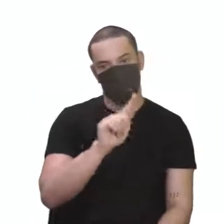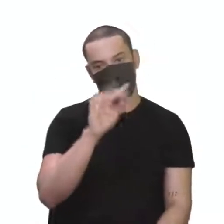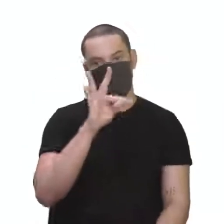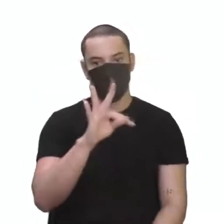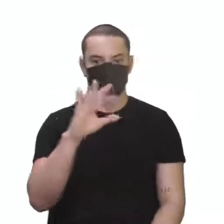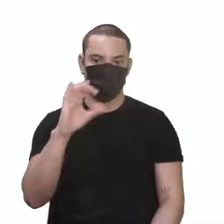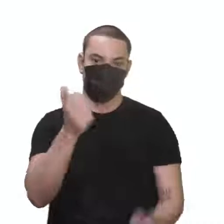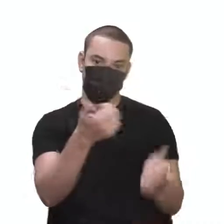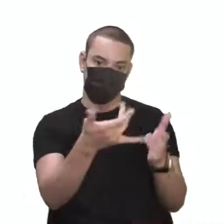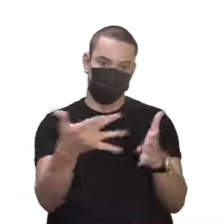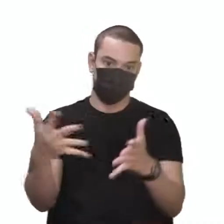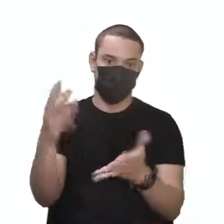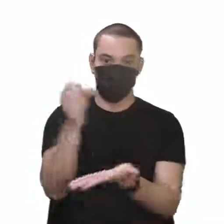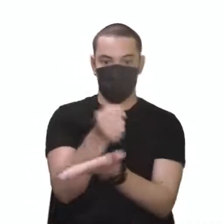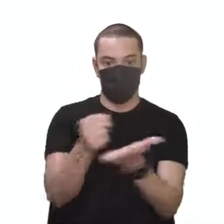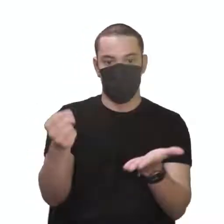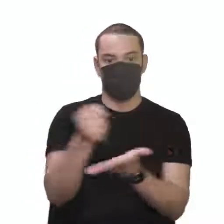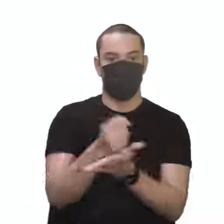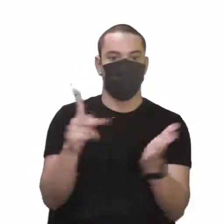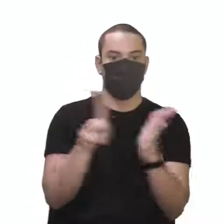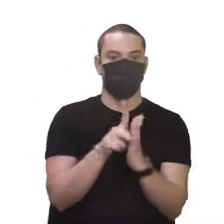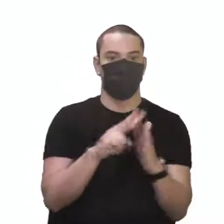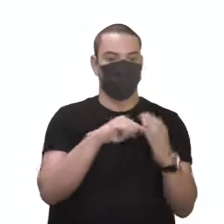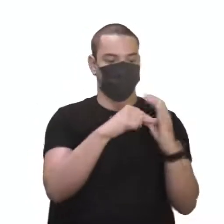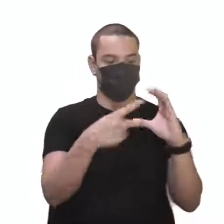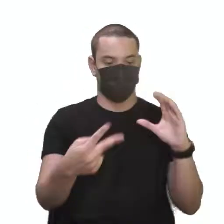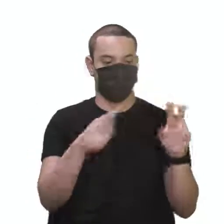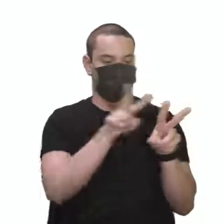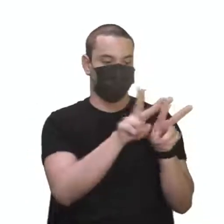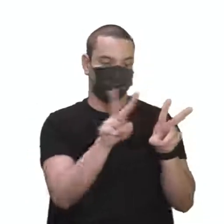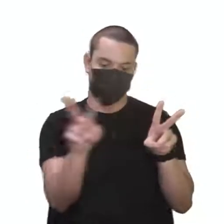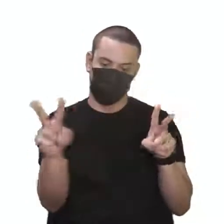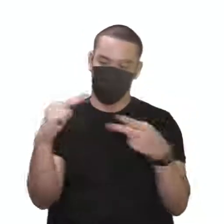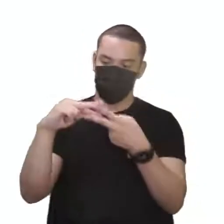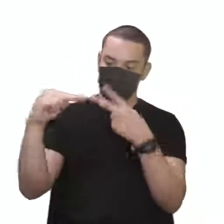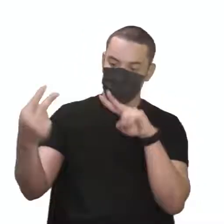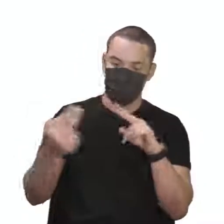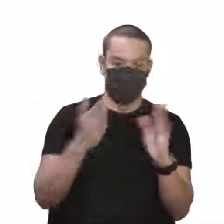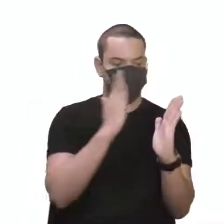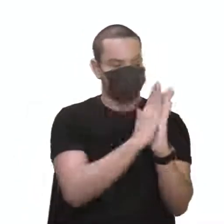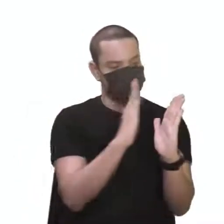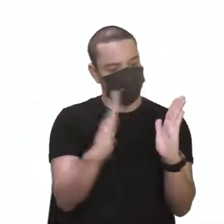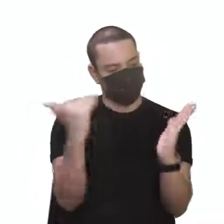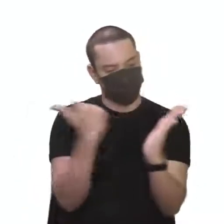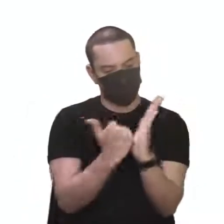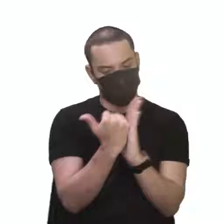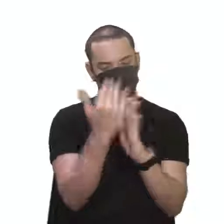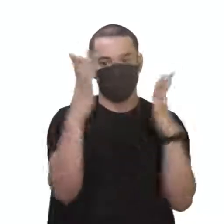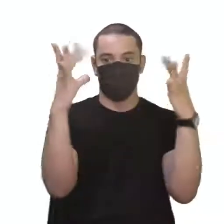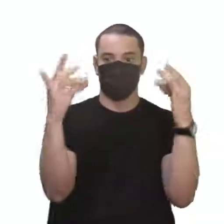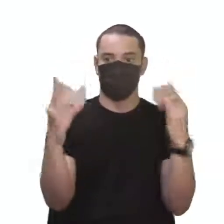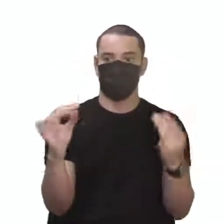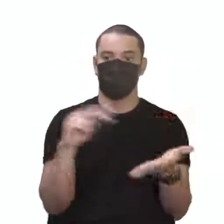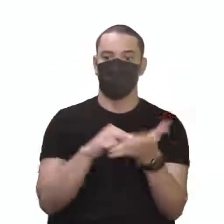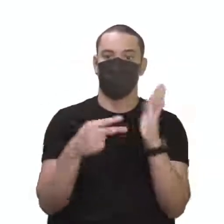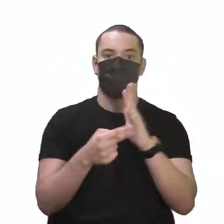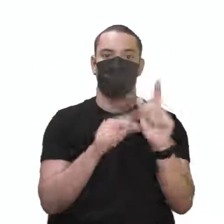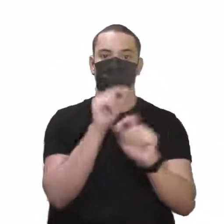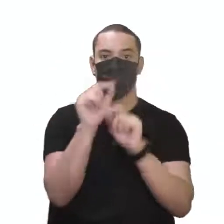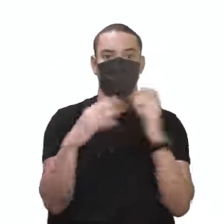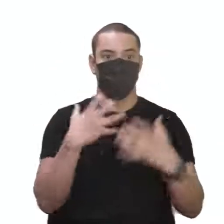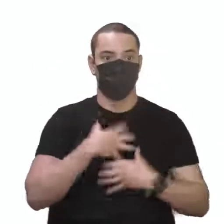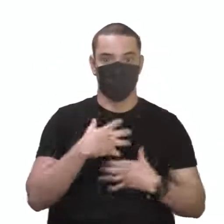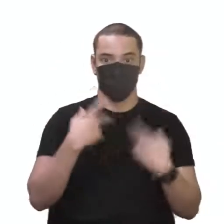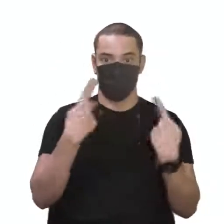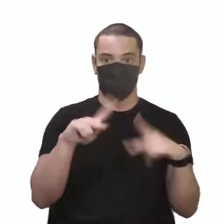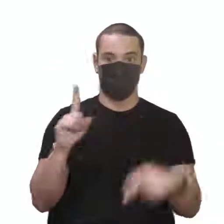de sequência genética, ou sequência do genoma, sequência do DNA. E o que é isso então, prof? É justamente do jeito que